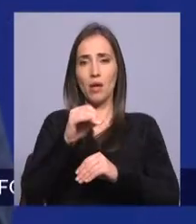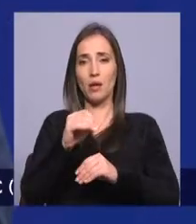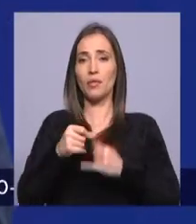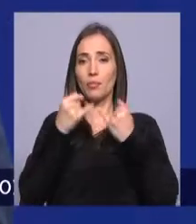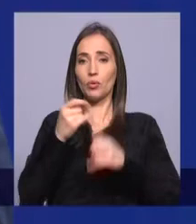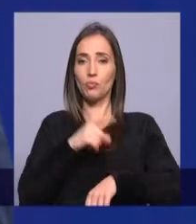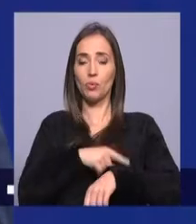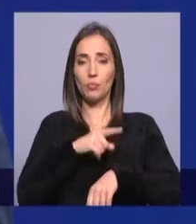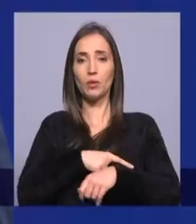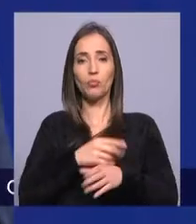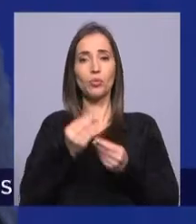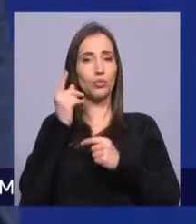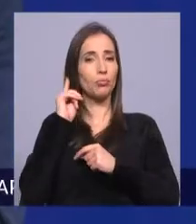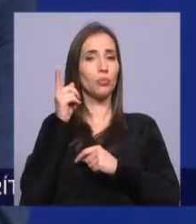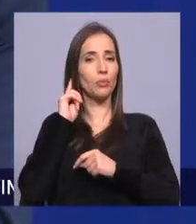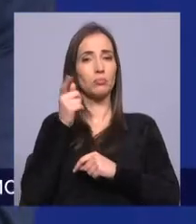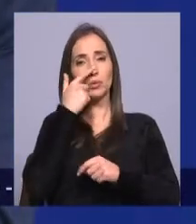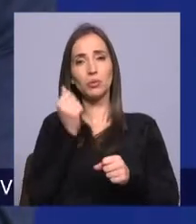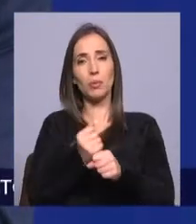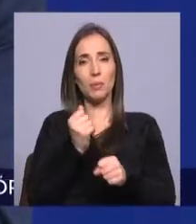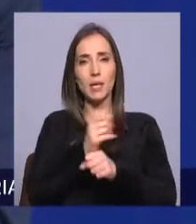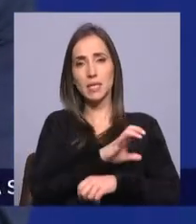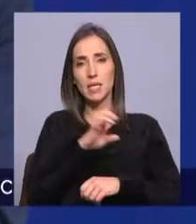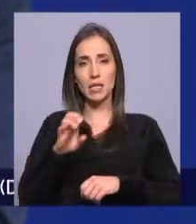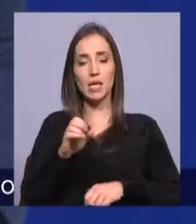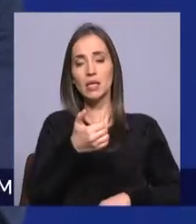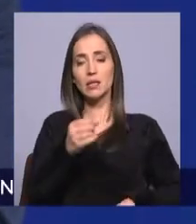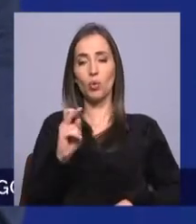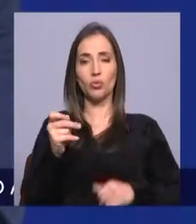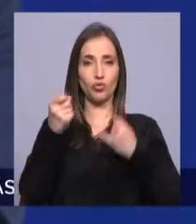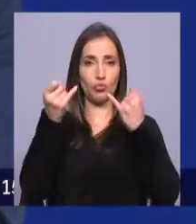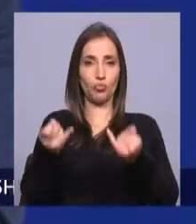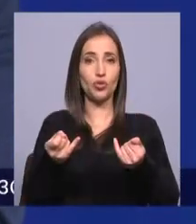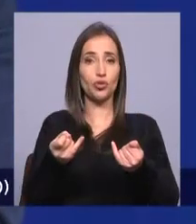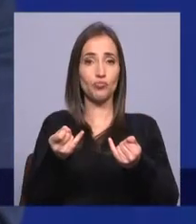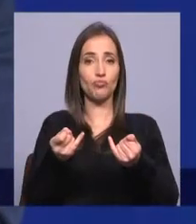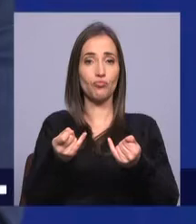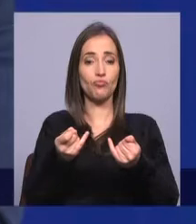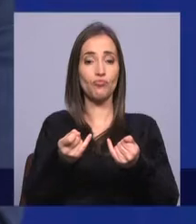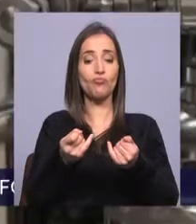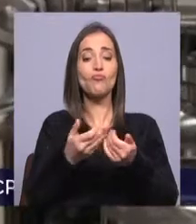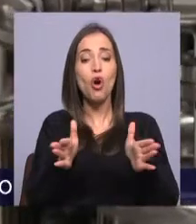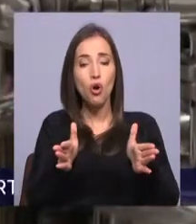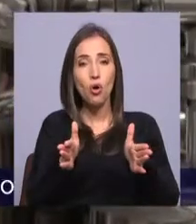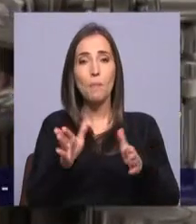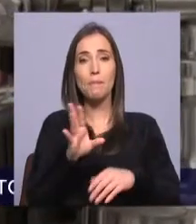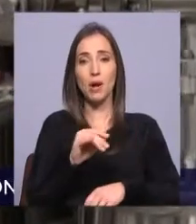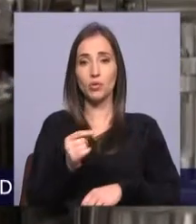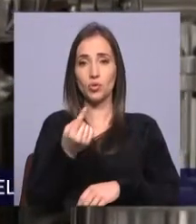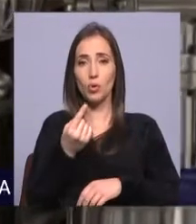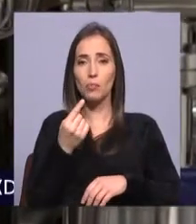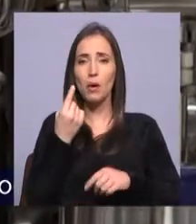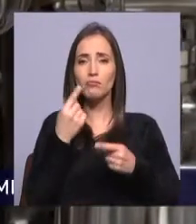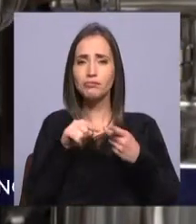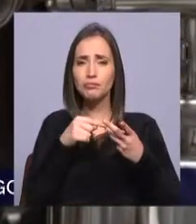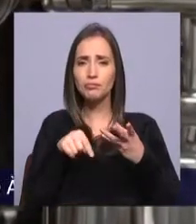absolutamente deliciosa para os astrónomos, para os cientistas, que 50 anos depois foi aberta mais uma cápsula com amostras